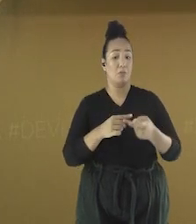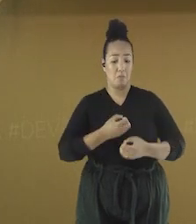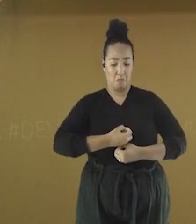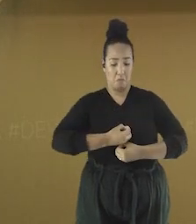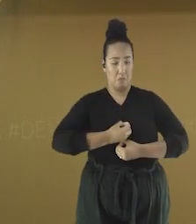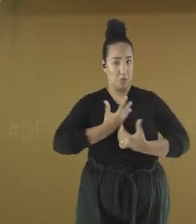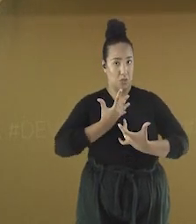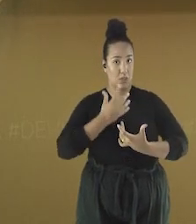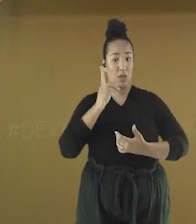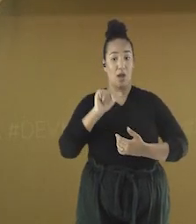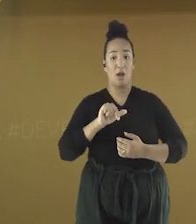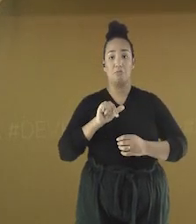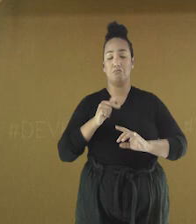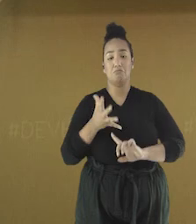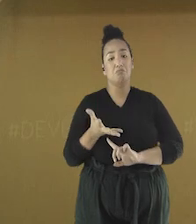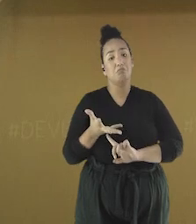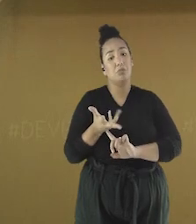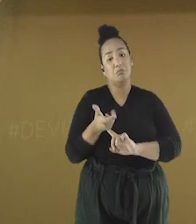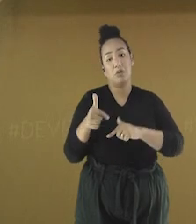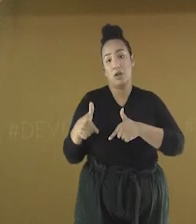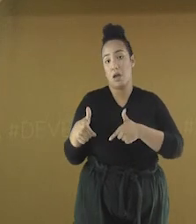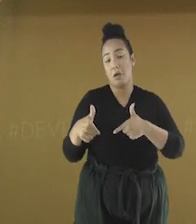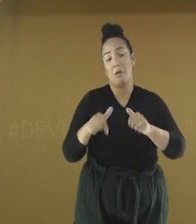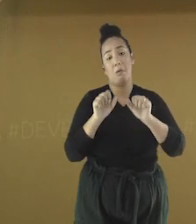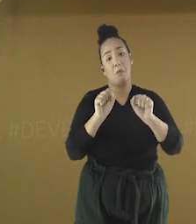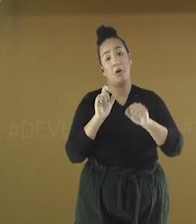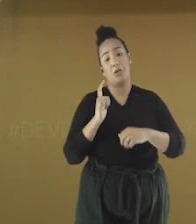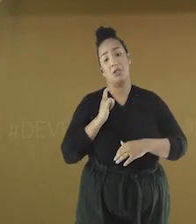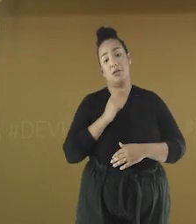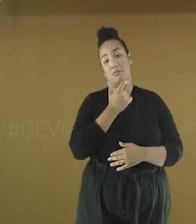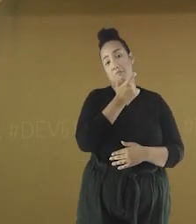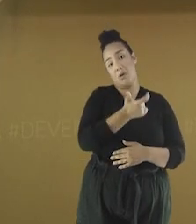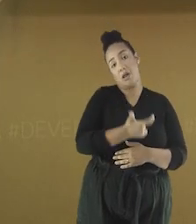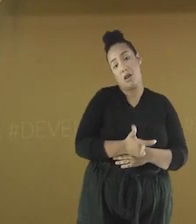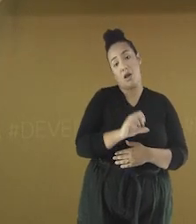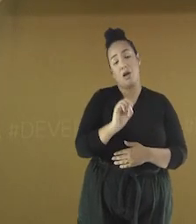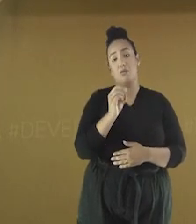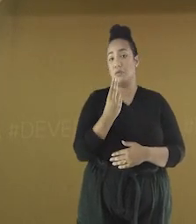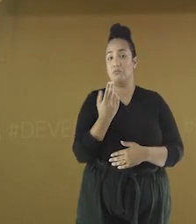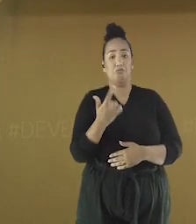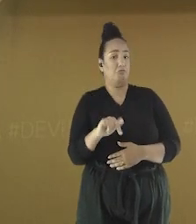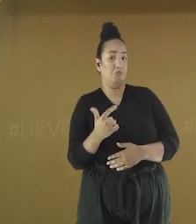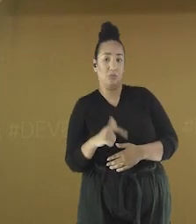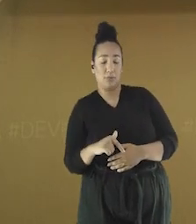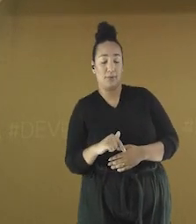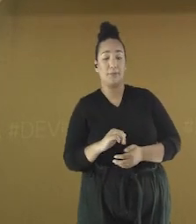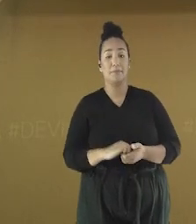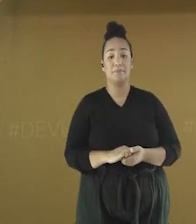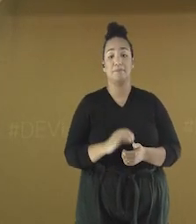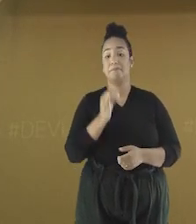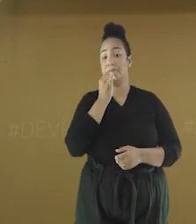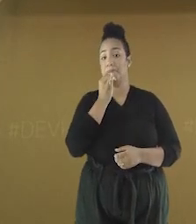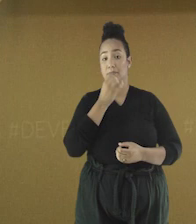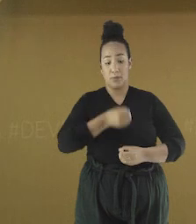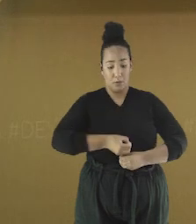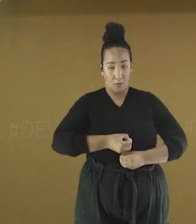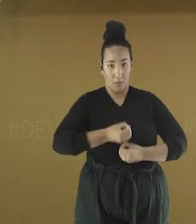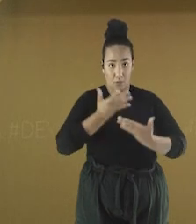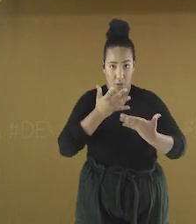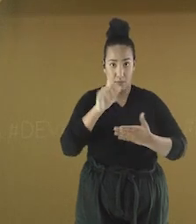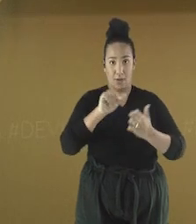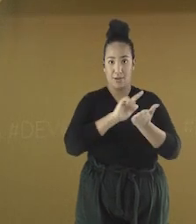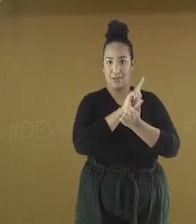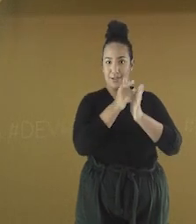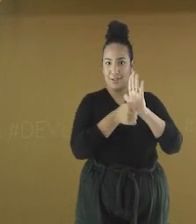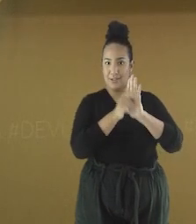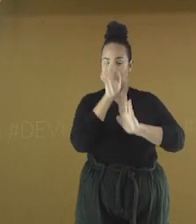manifestação artística que pode ou não estar presente em palavras. De maneira simples, poema é um gênero textual